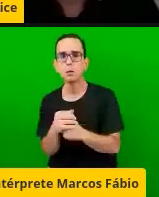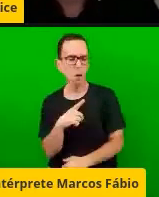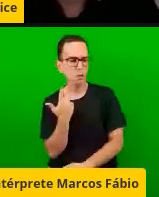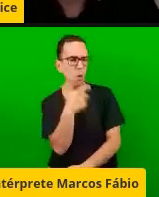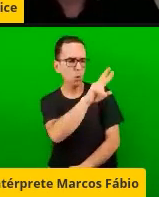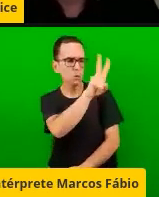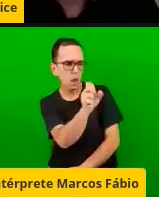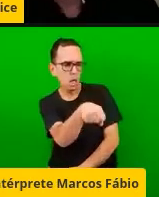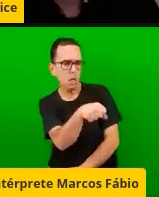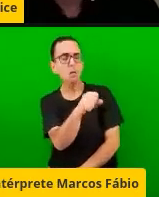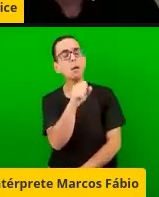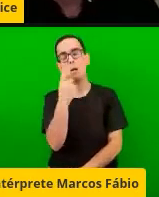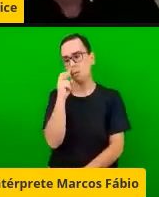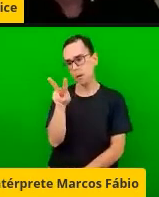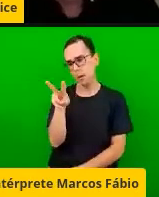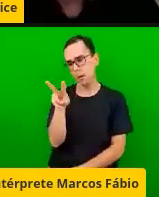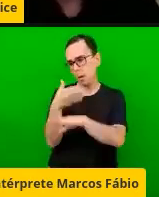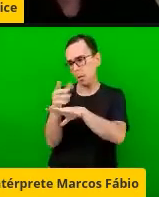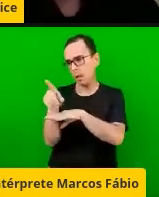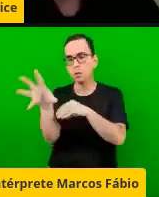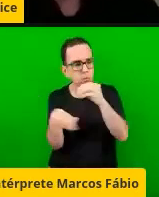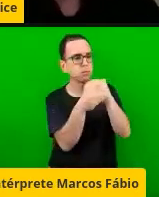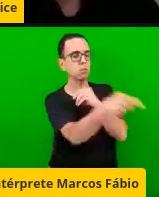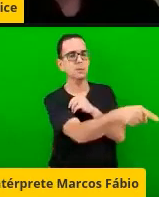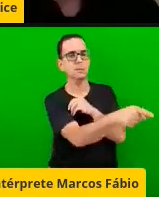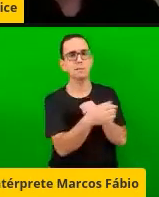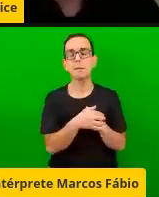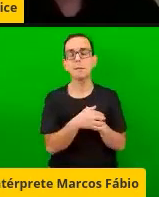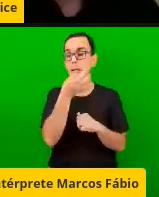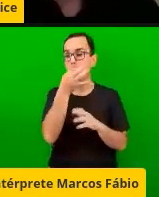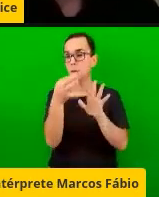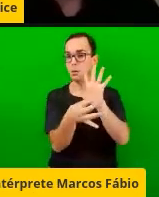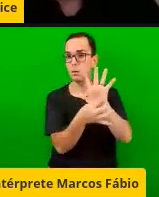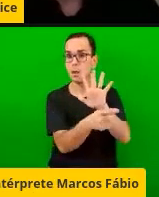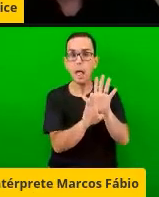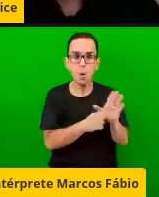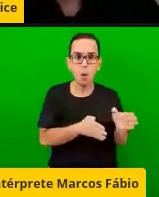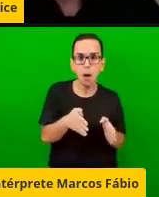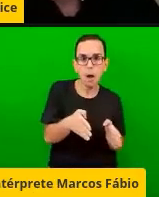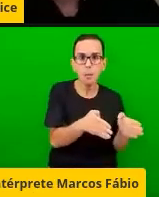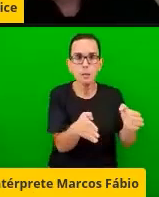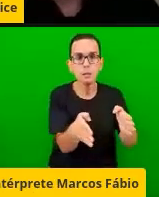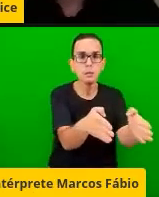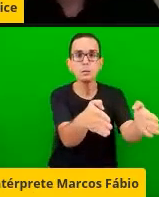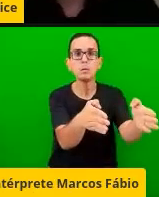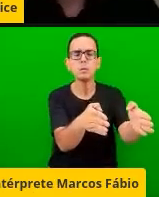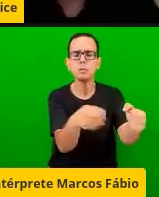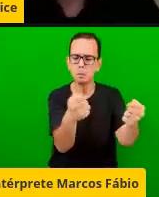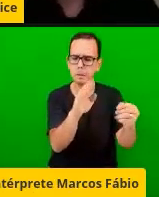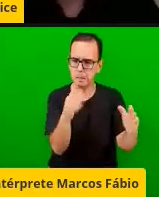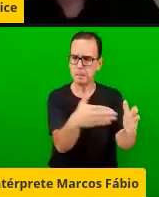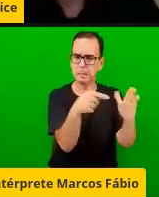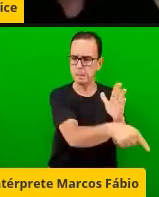olho para a habilidade que está ali, eu posso acrescentar. E as recomendações é um caminho, né? Não quer dizer que você tem que seguir, é um caminho,